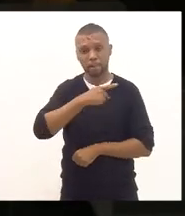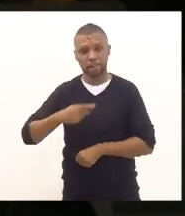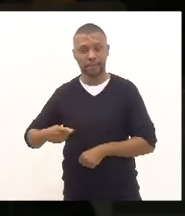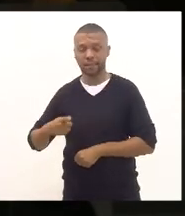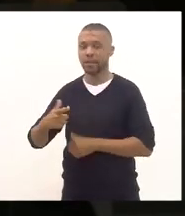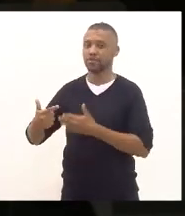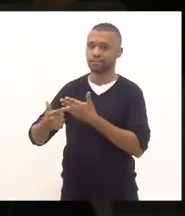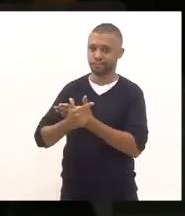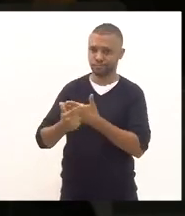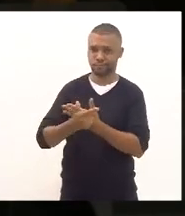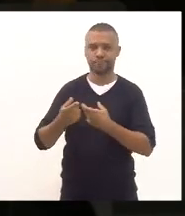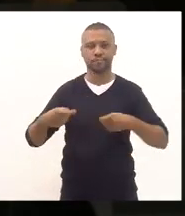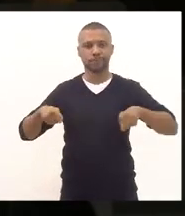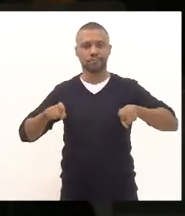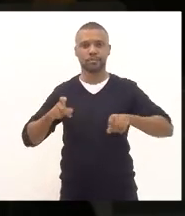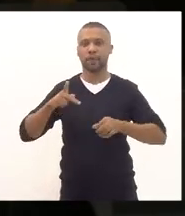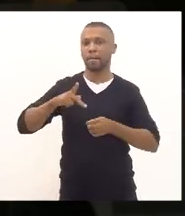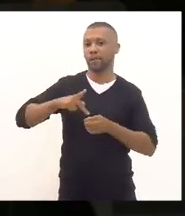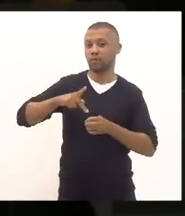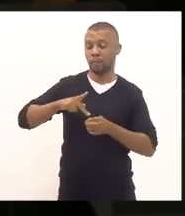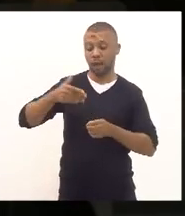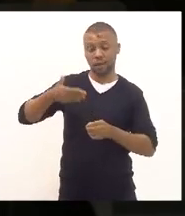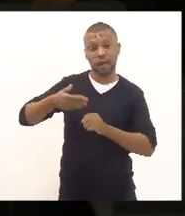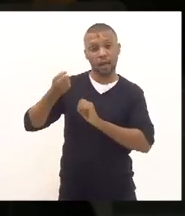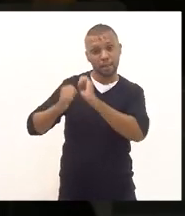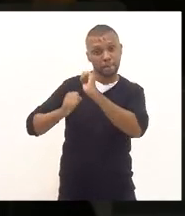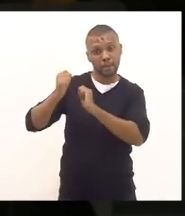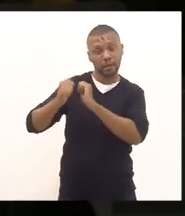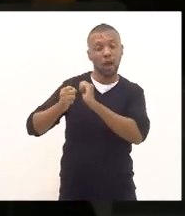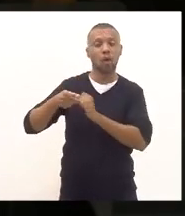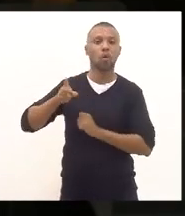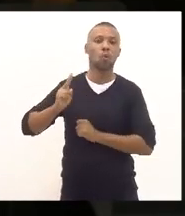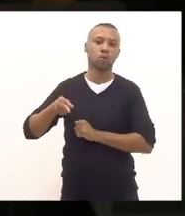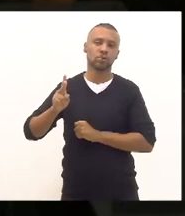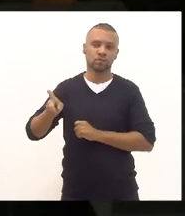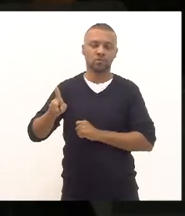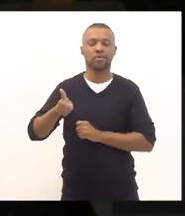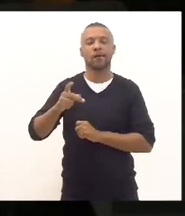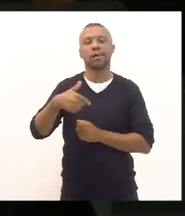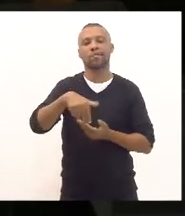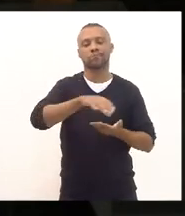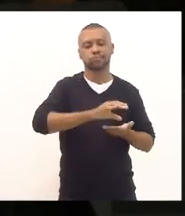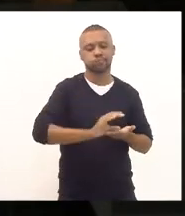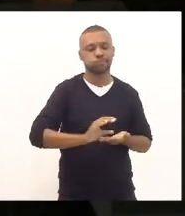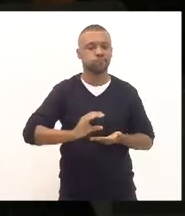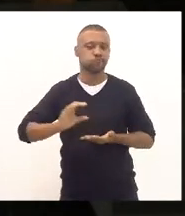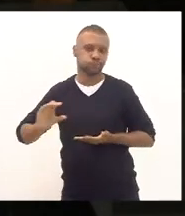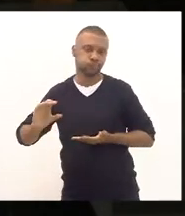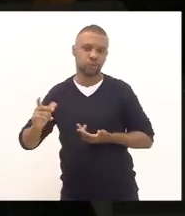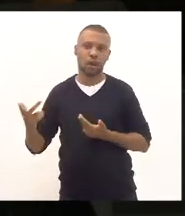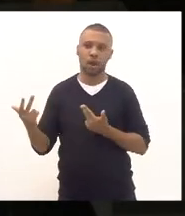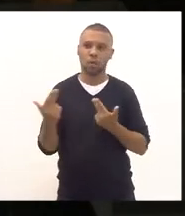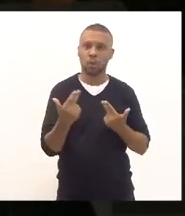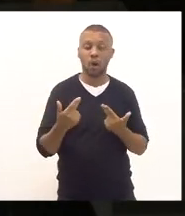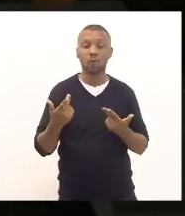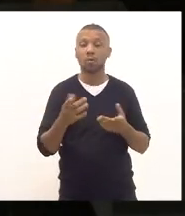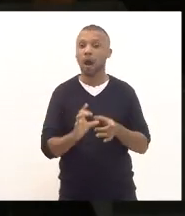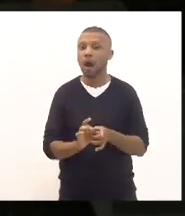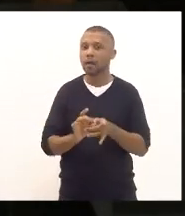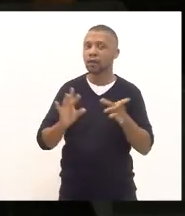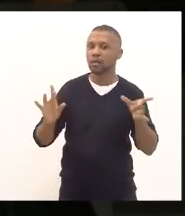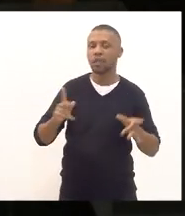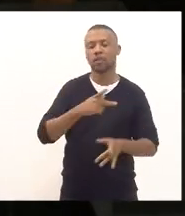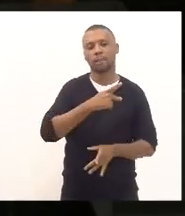Oi e a Petrobras continua a repassar com o aval do Presidente